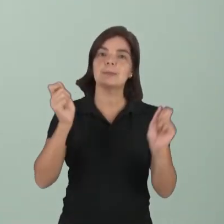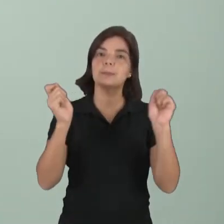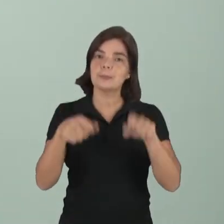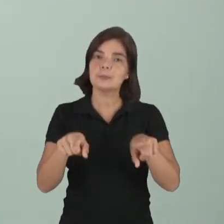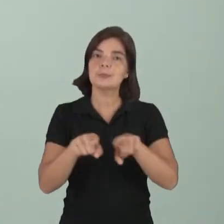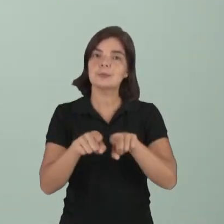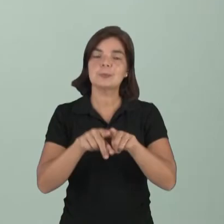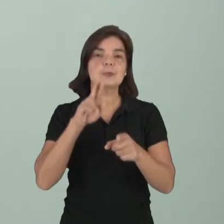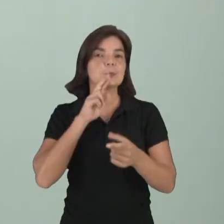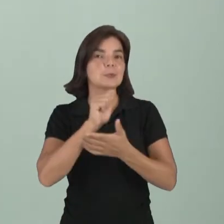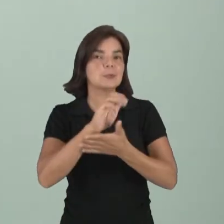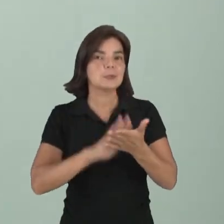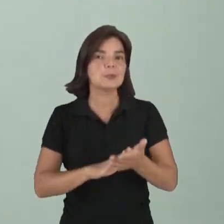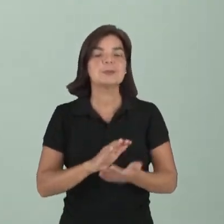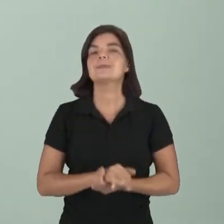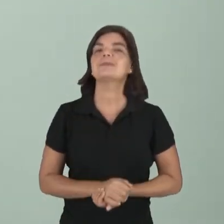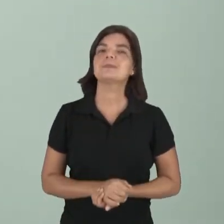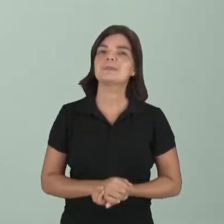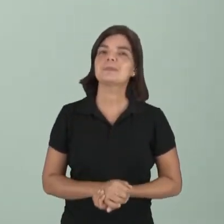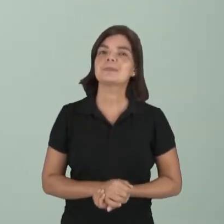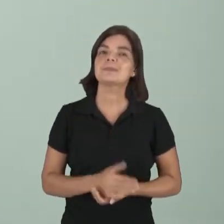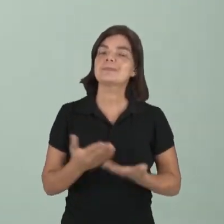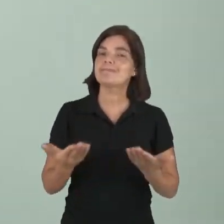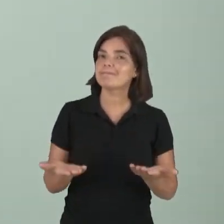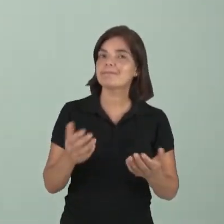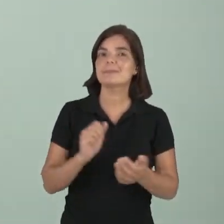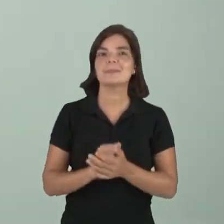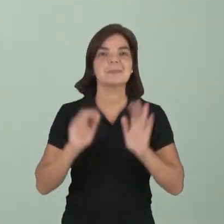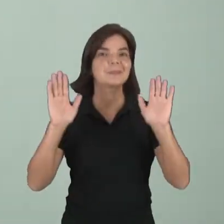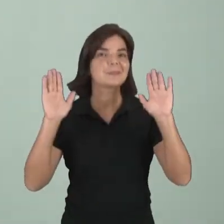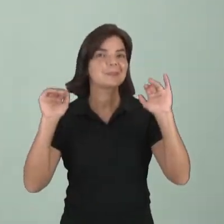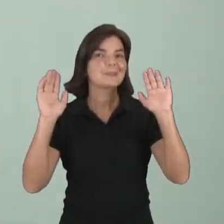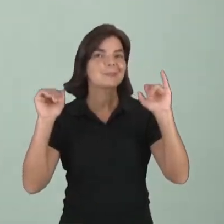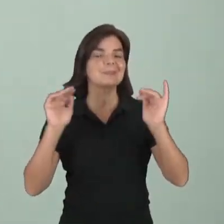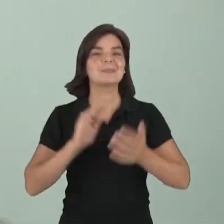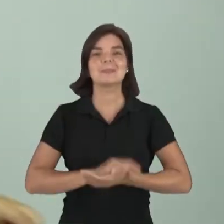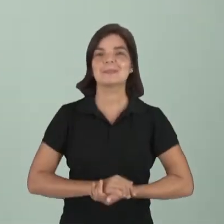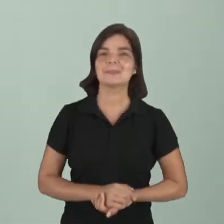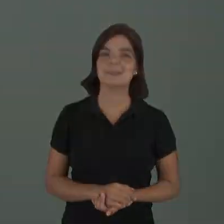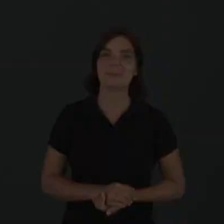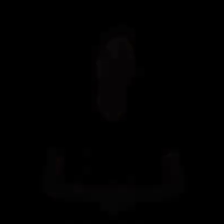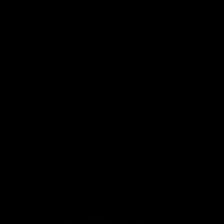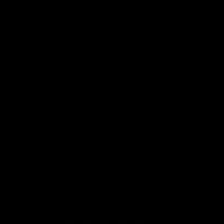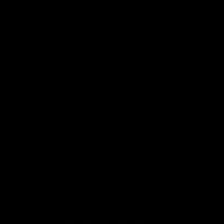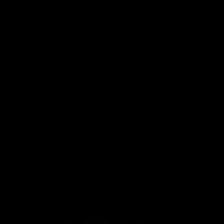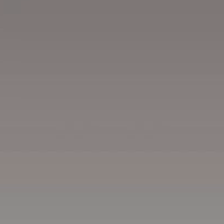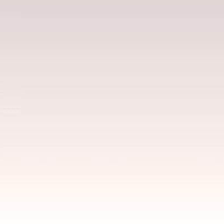poder fazer o trabalhinho, tá bom? E a gente vai ficando por aqui. Tchau, tchau, até uma próxima.